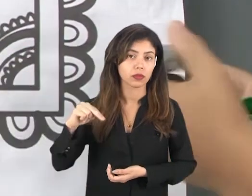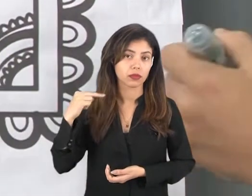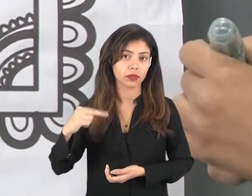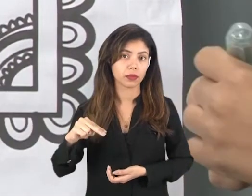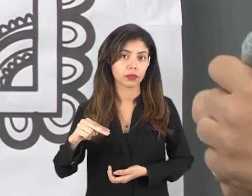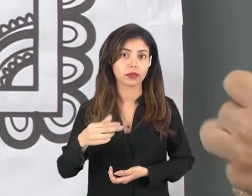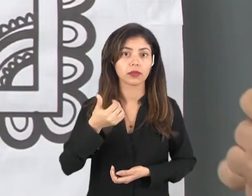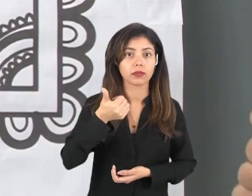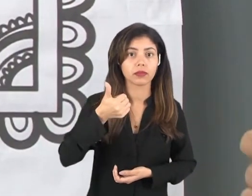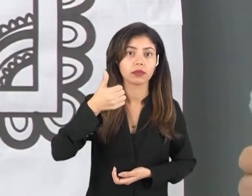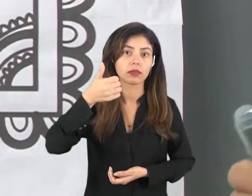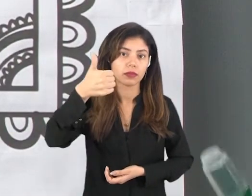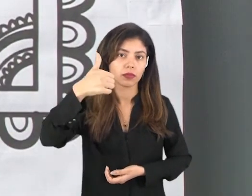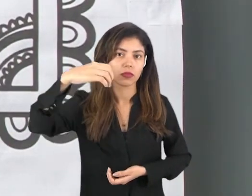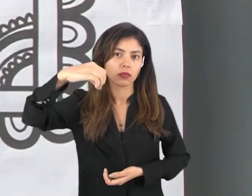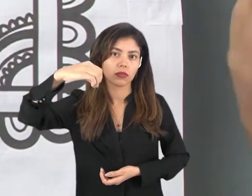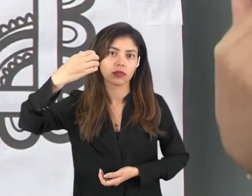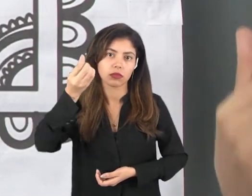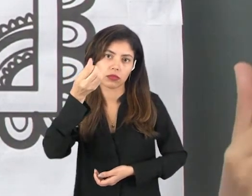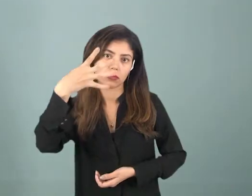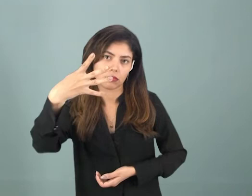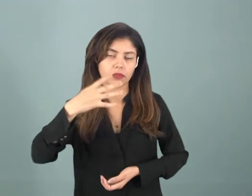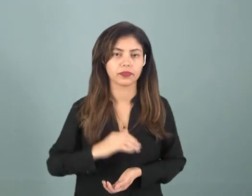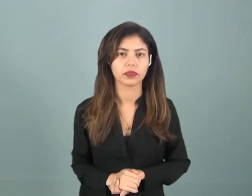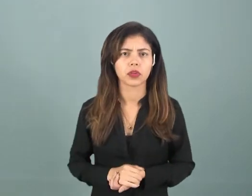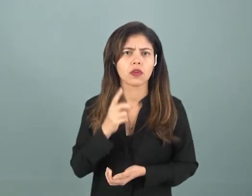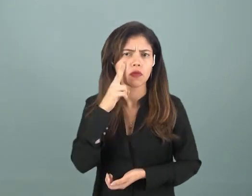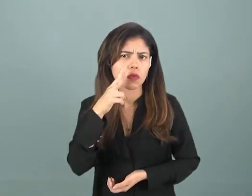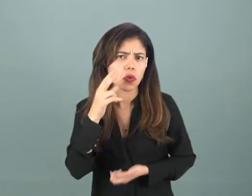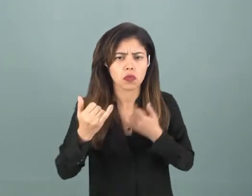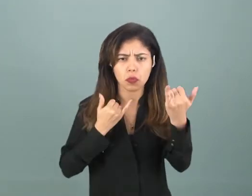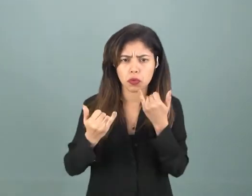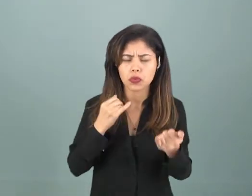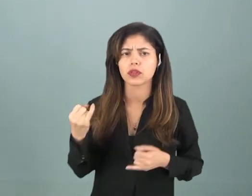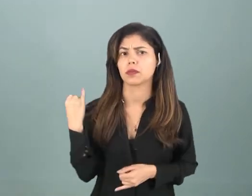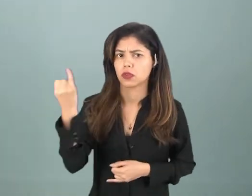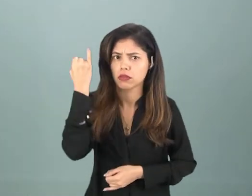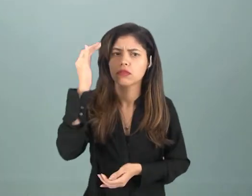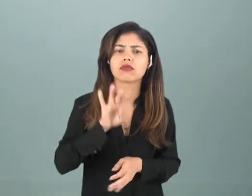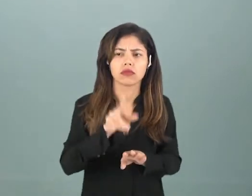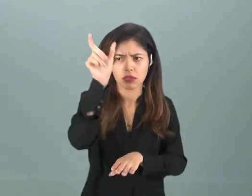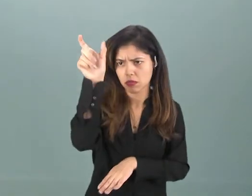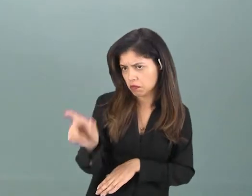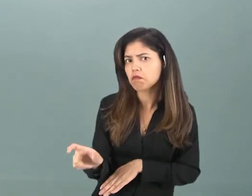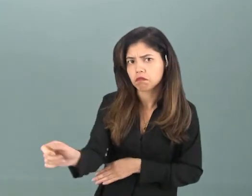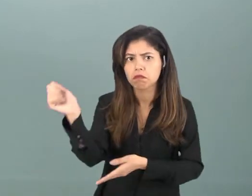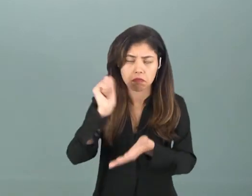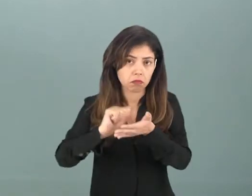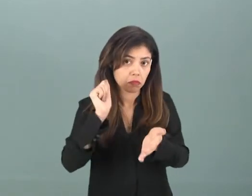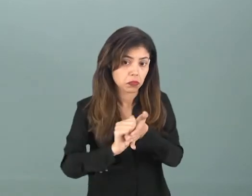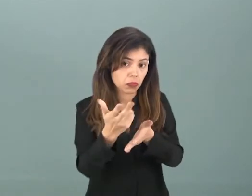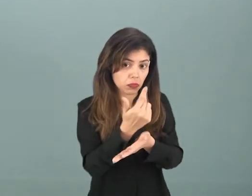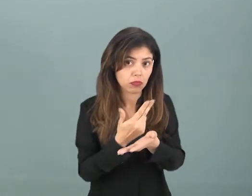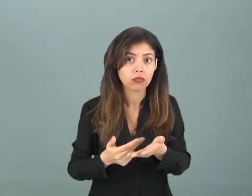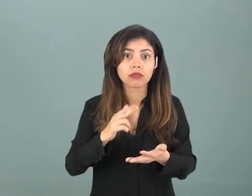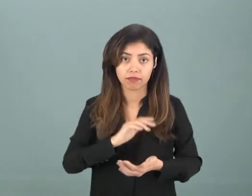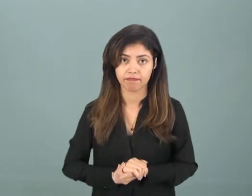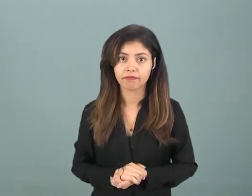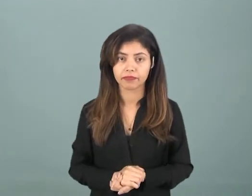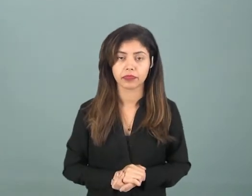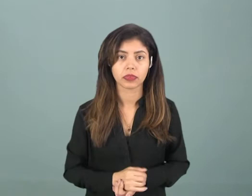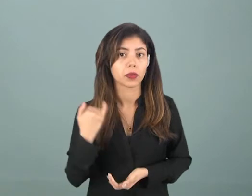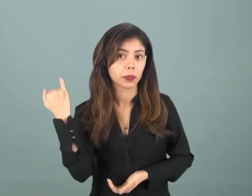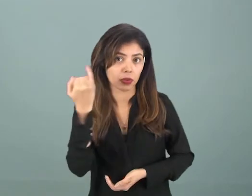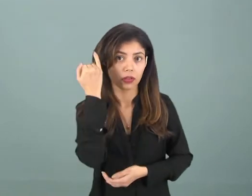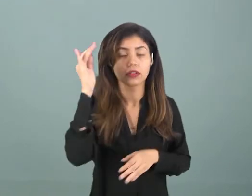de 64. Então, olha só quantas informações importantes a gente vê na biografia de um artista, um autor. Tá?